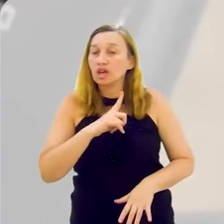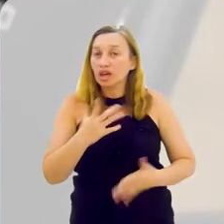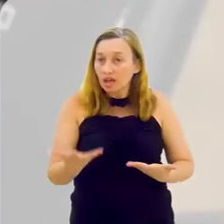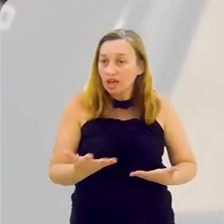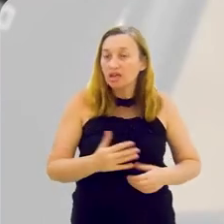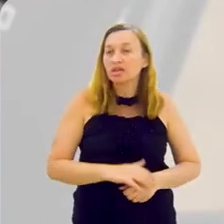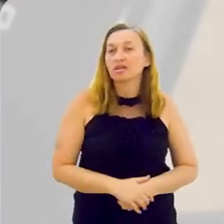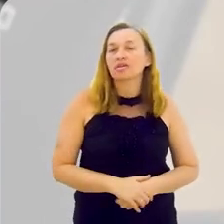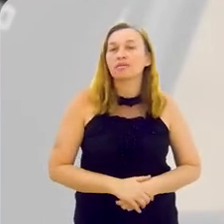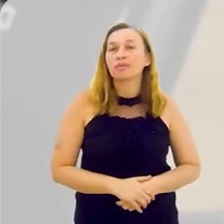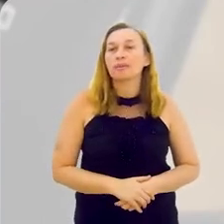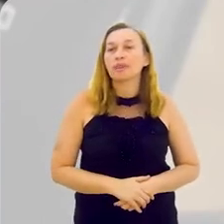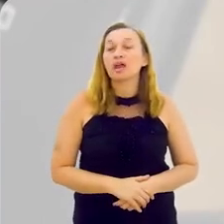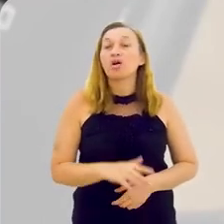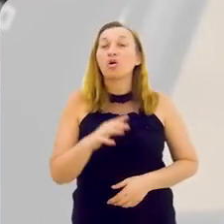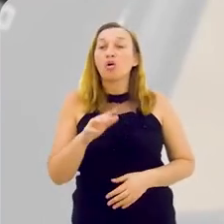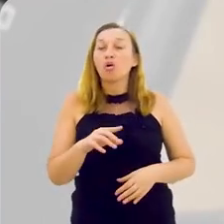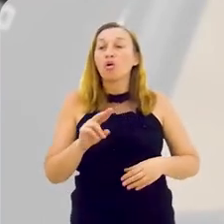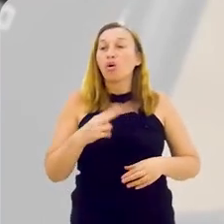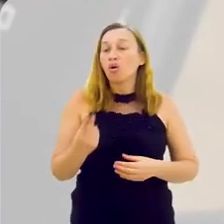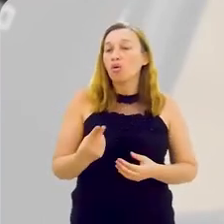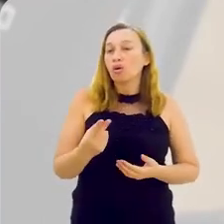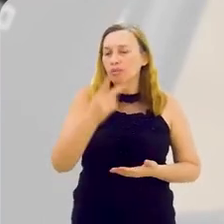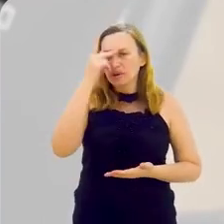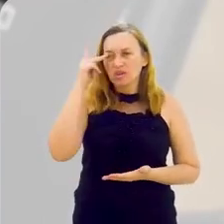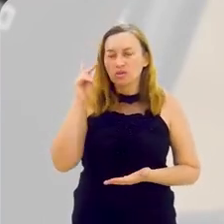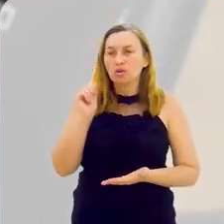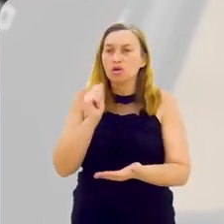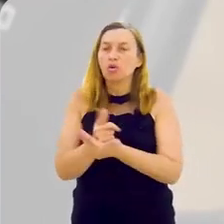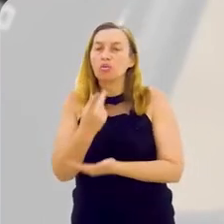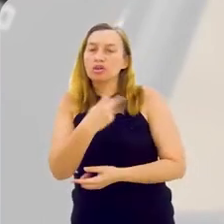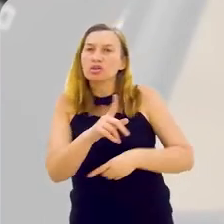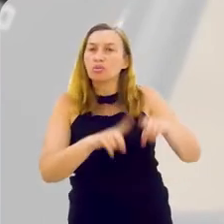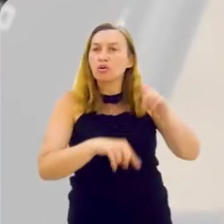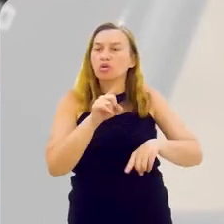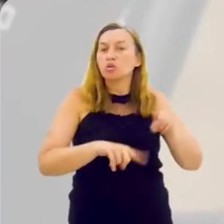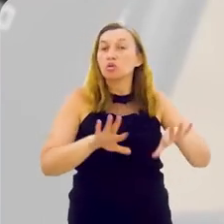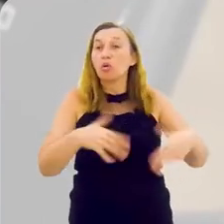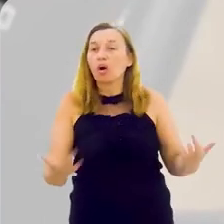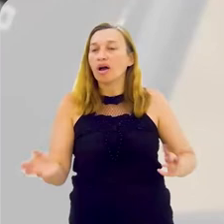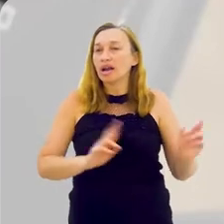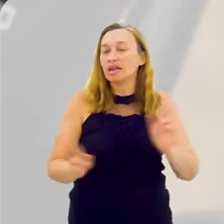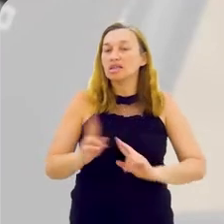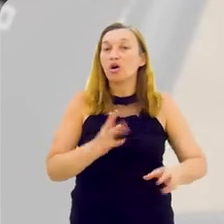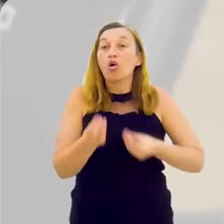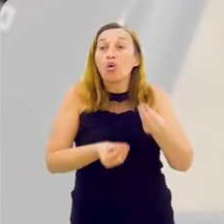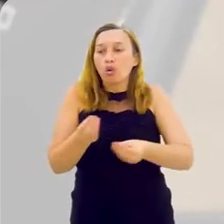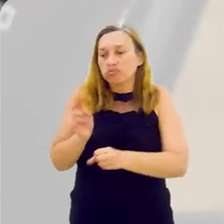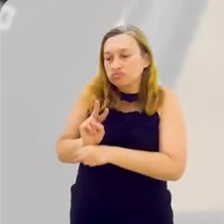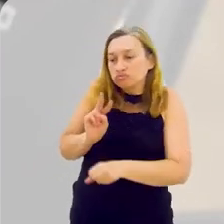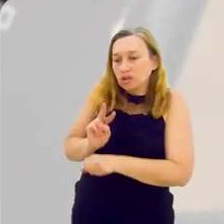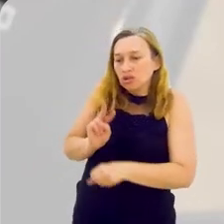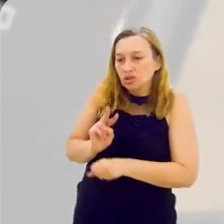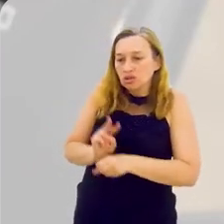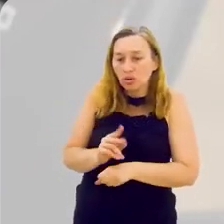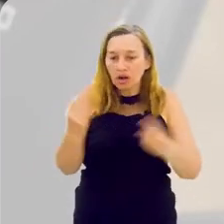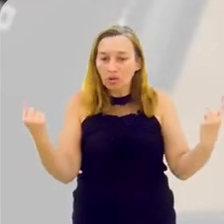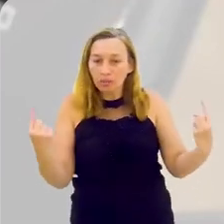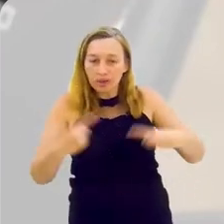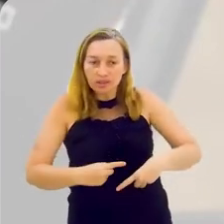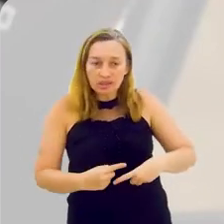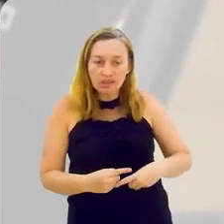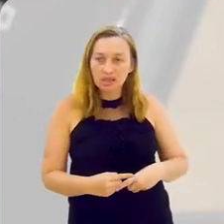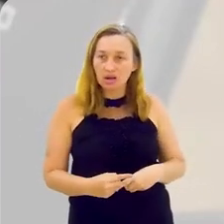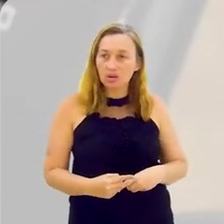você, empreendedor, tem com o seu mercado, seu poder de barganha com o mercado, com o seu fornecedor? Qual é a relação e como você monitora